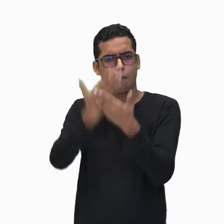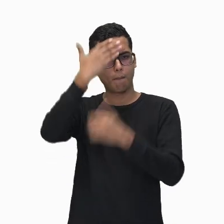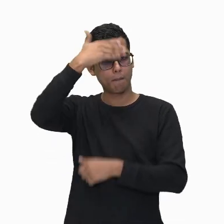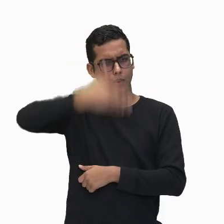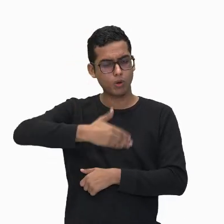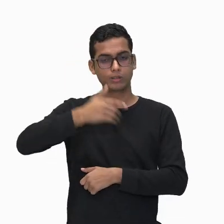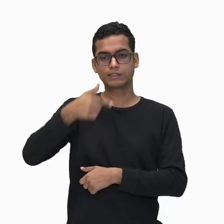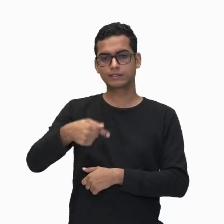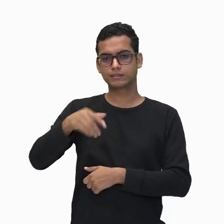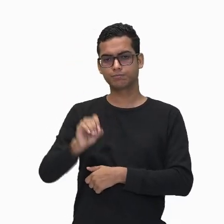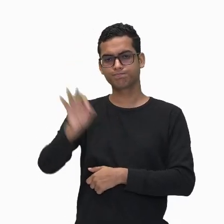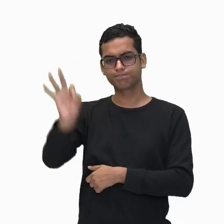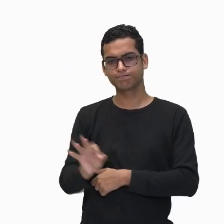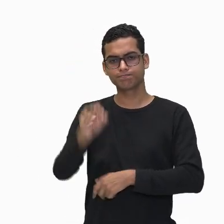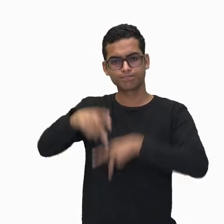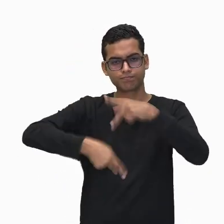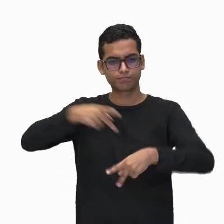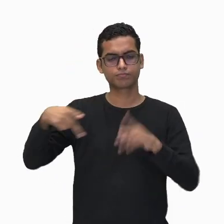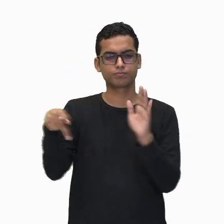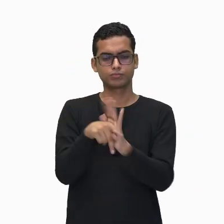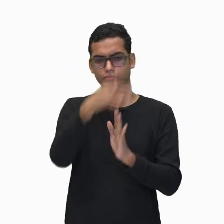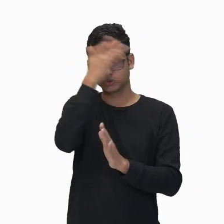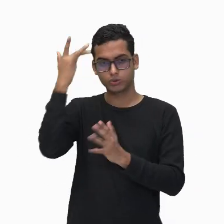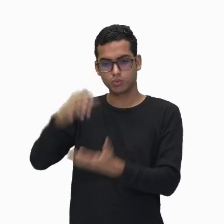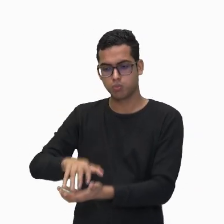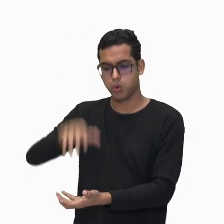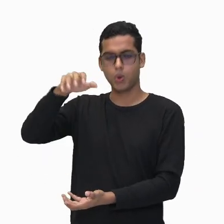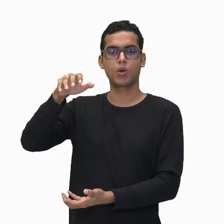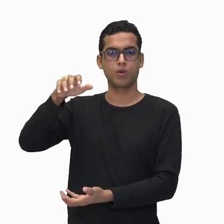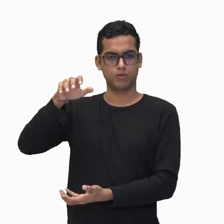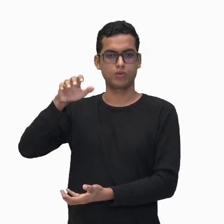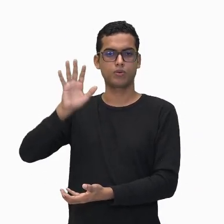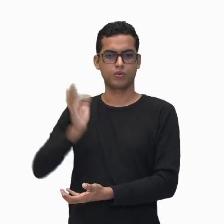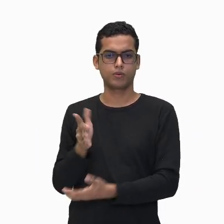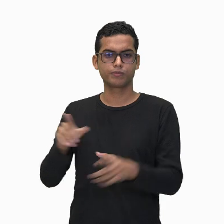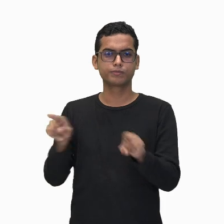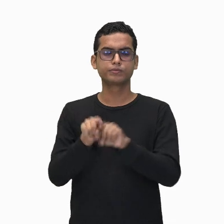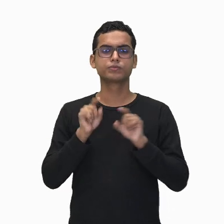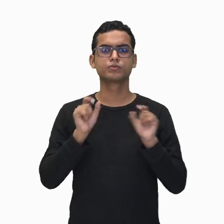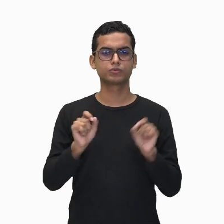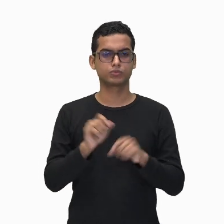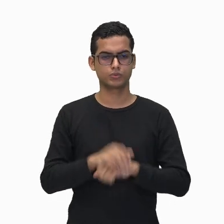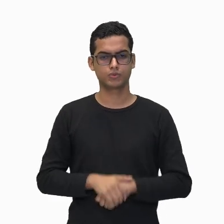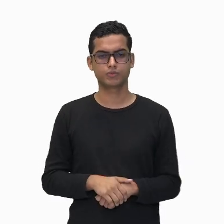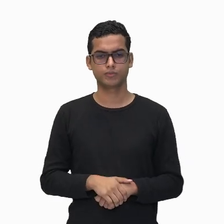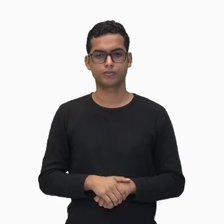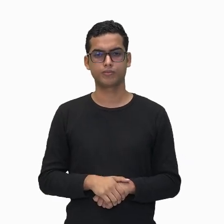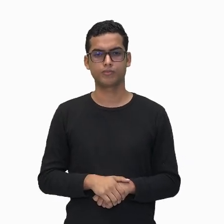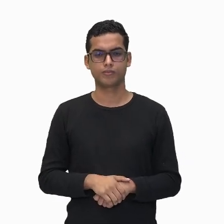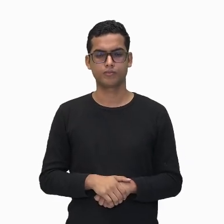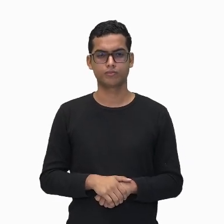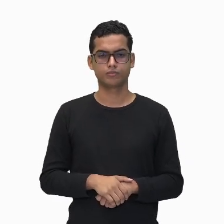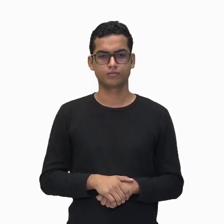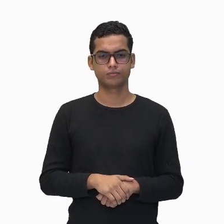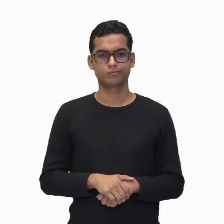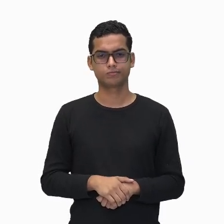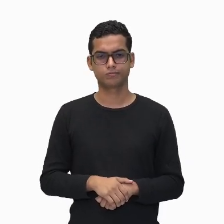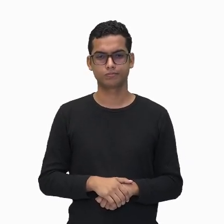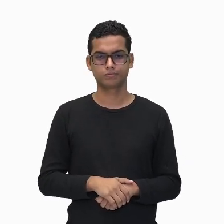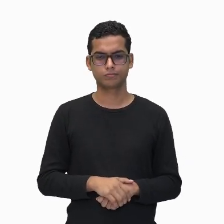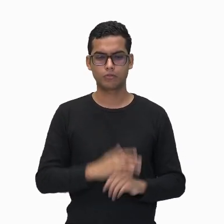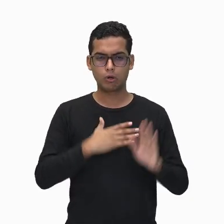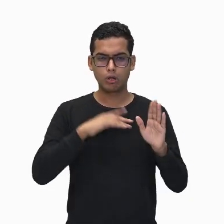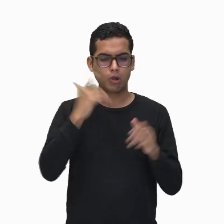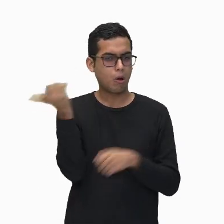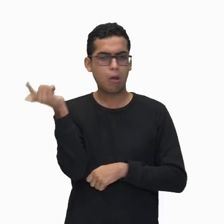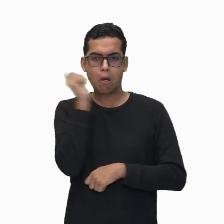que 70% da população adulta não consegue atingir os níveis mínimos